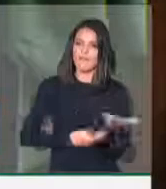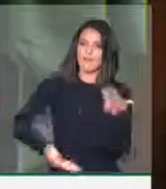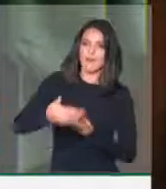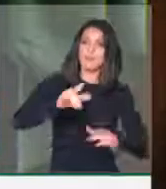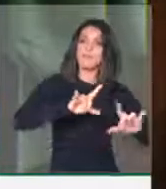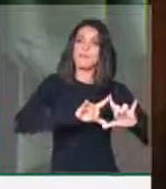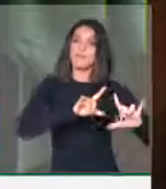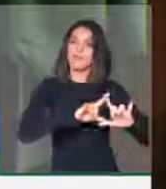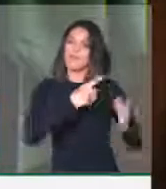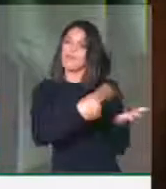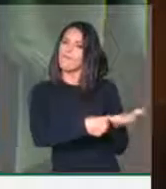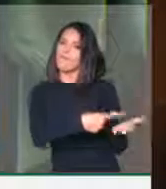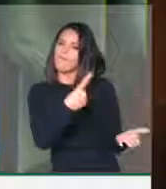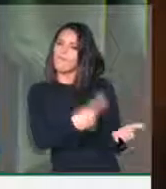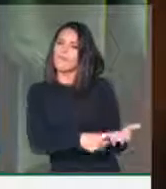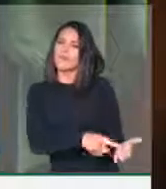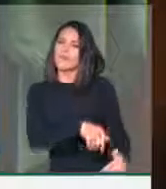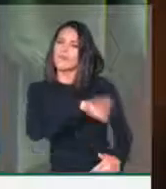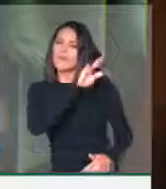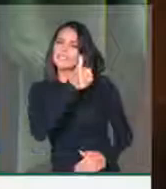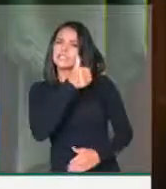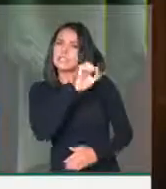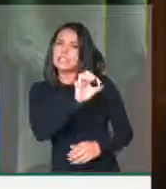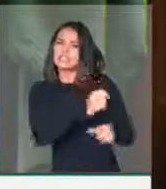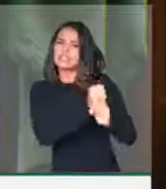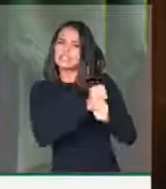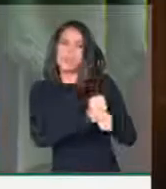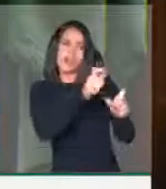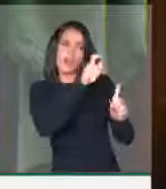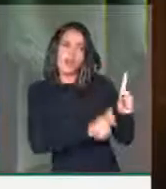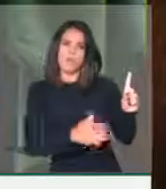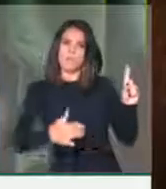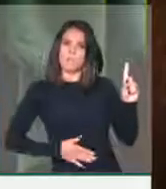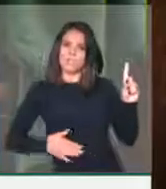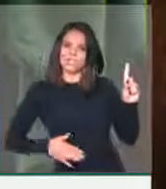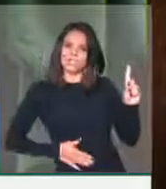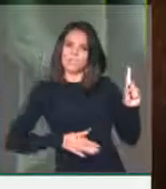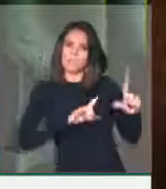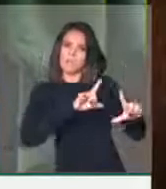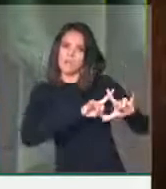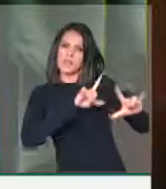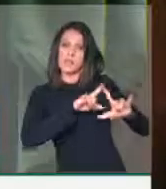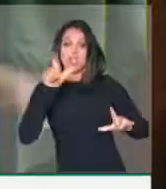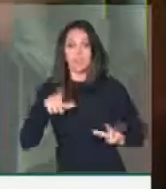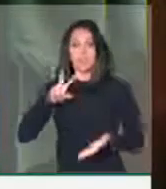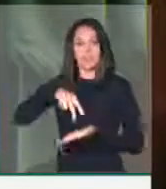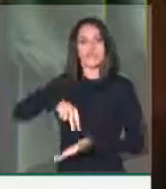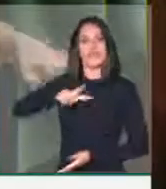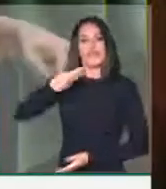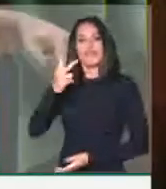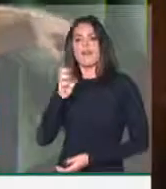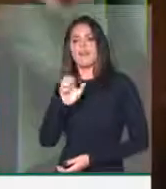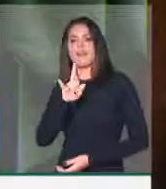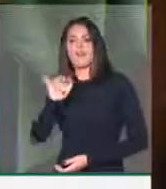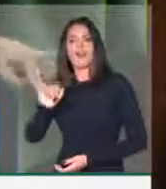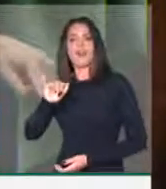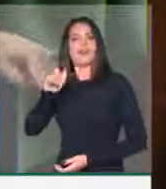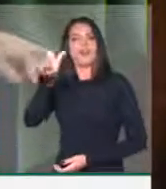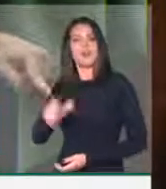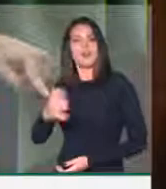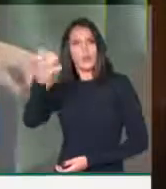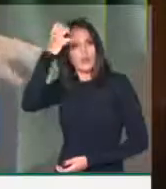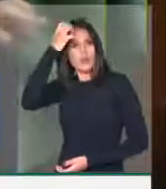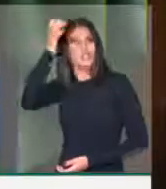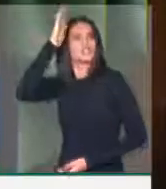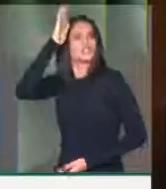milícia, a relação de mais de uma década com um miliciano bandido que ele chamou de herói nessa tribuna, quando já era culpado